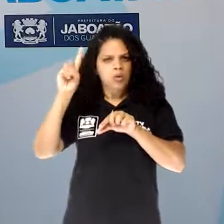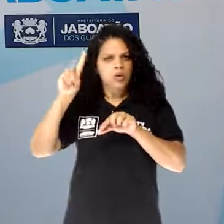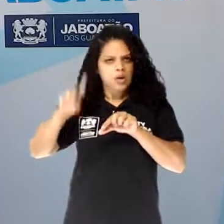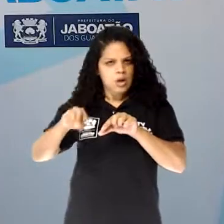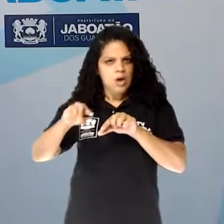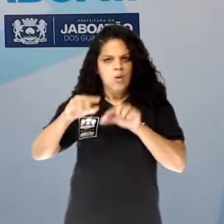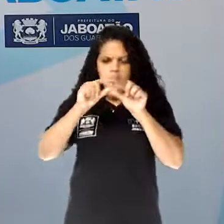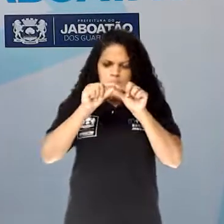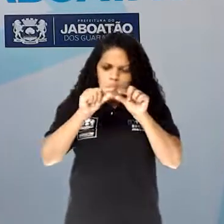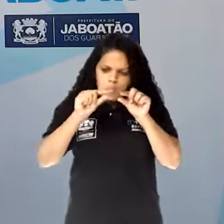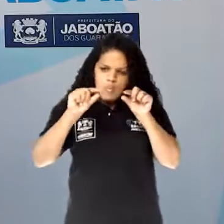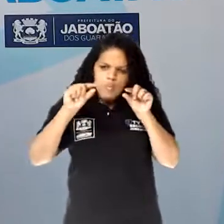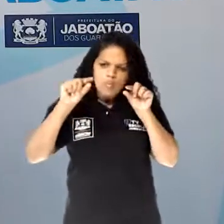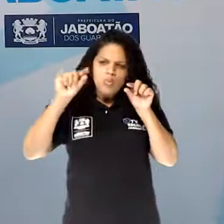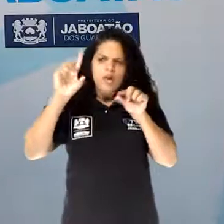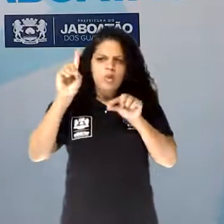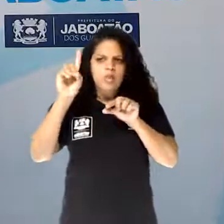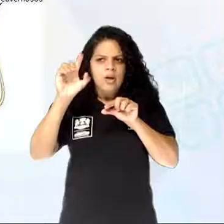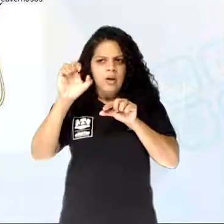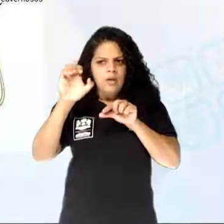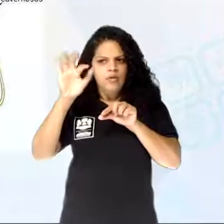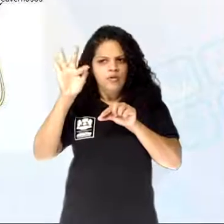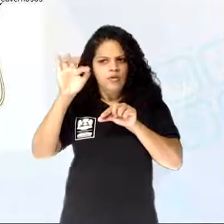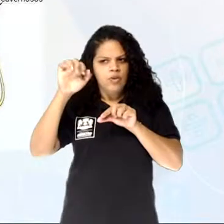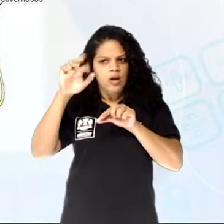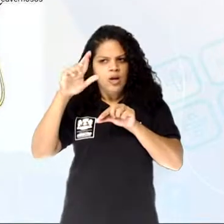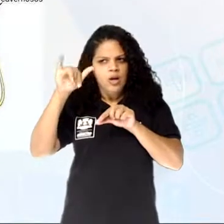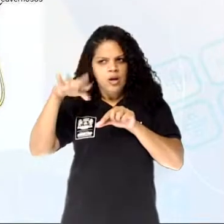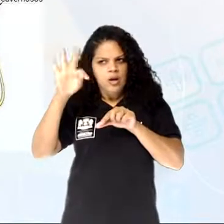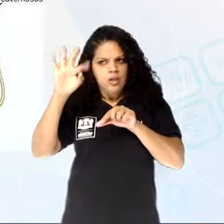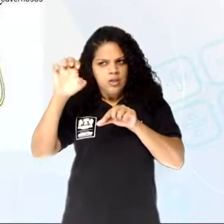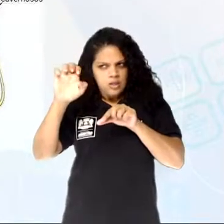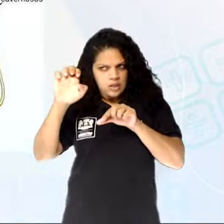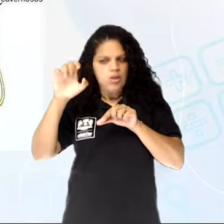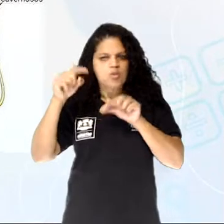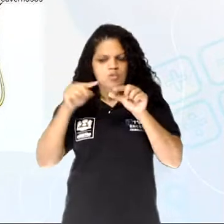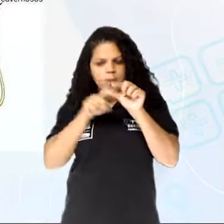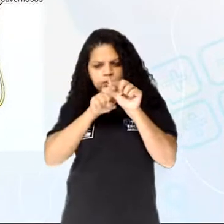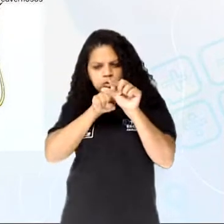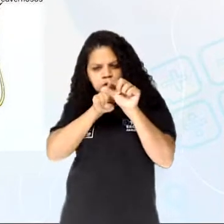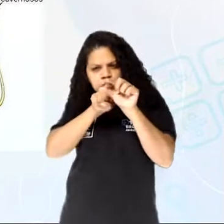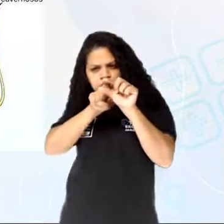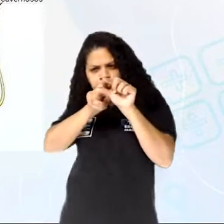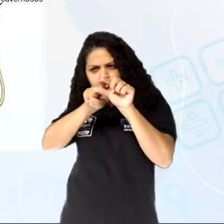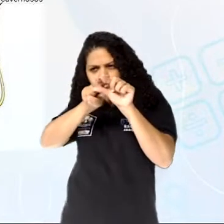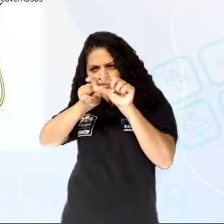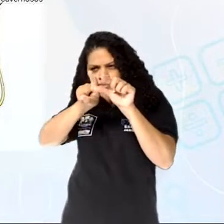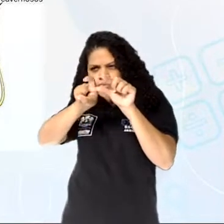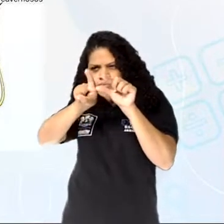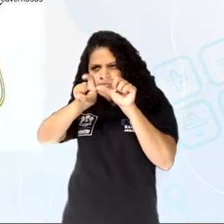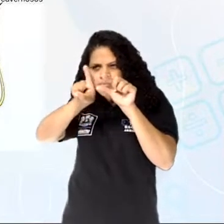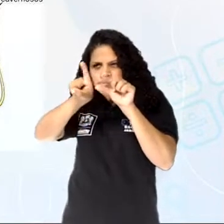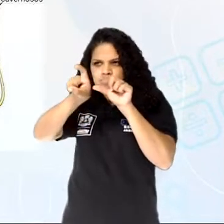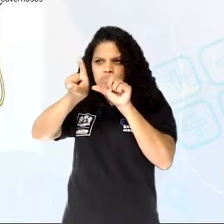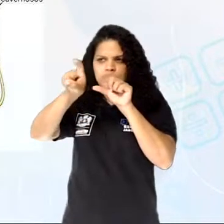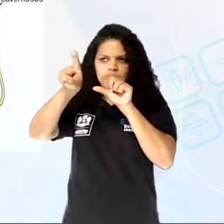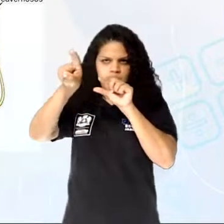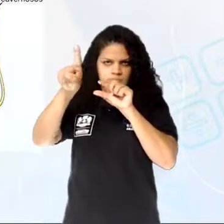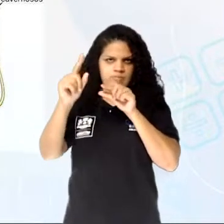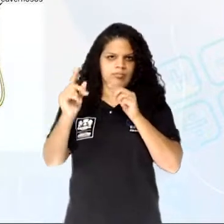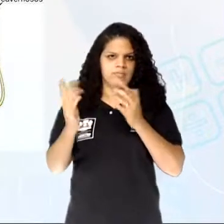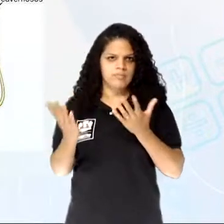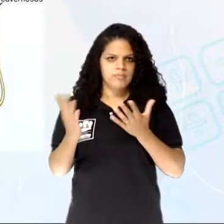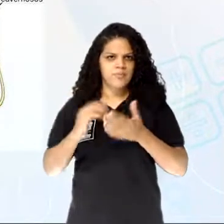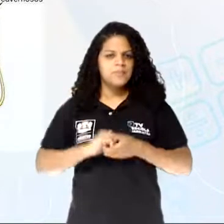onde vai passar esses espermatozoides, né? Para que ele saia do sistema reprodutor masculino. Por enquanto